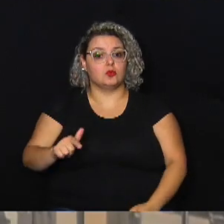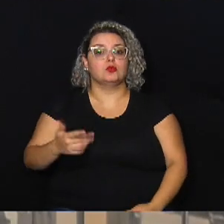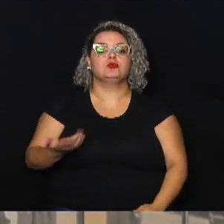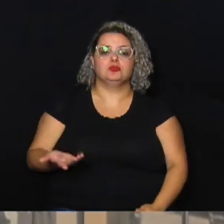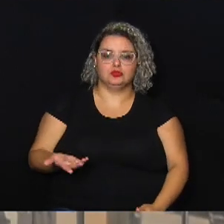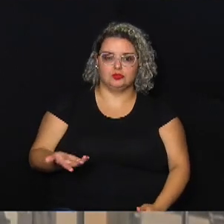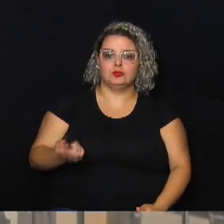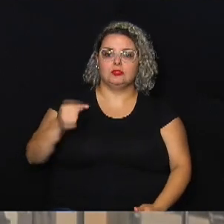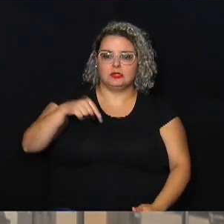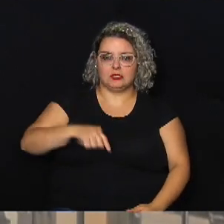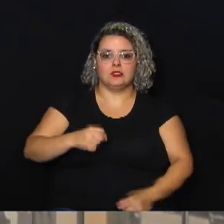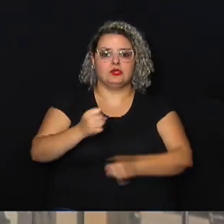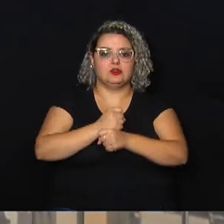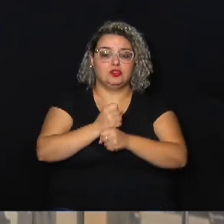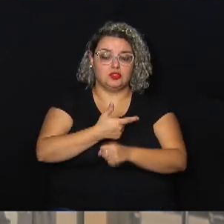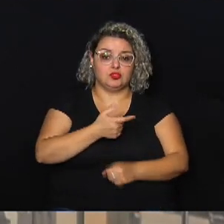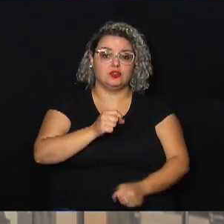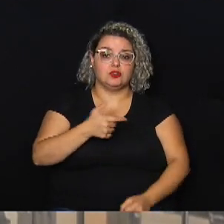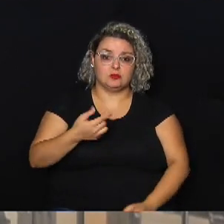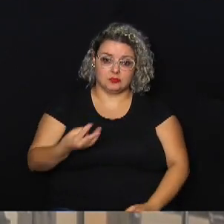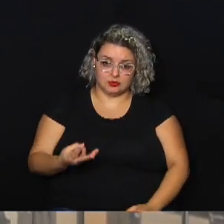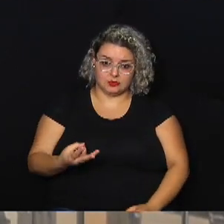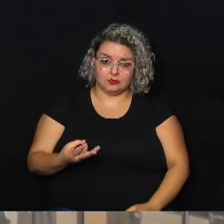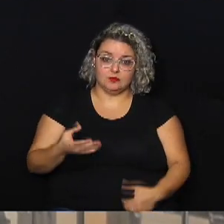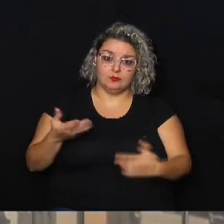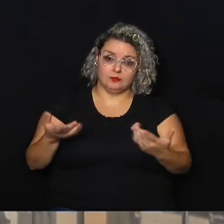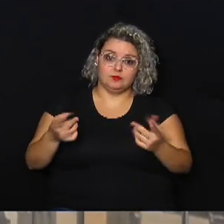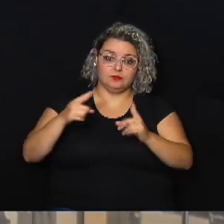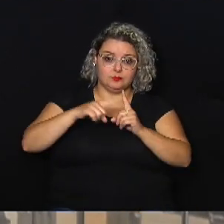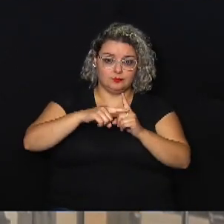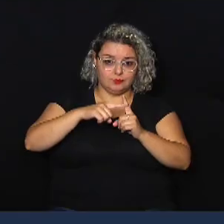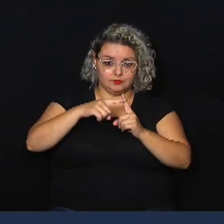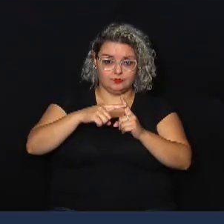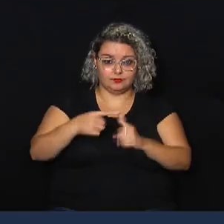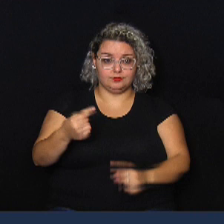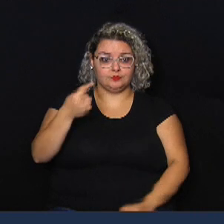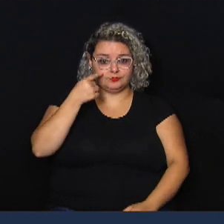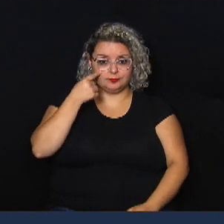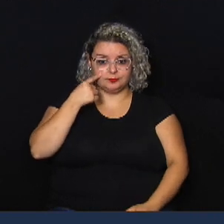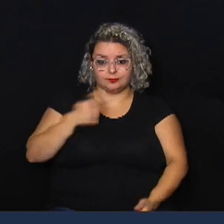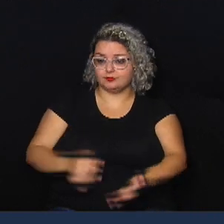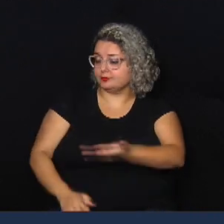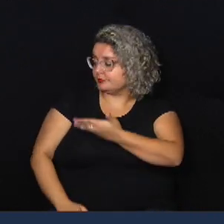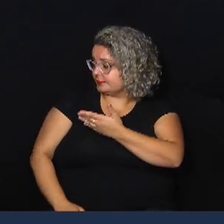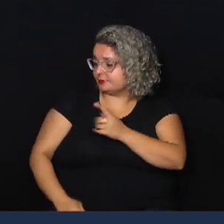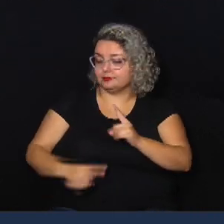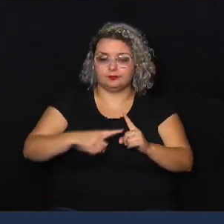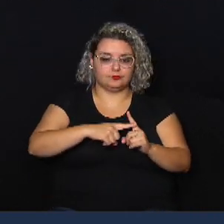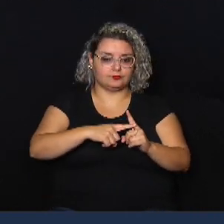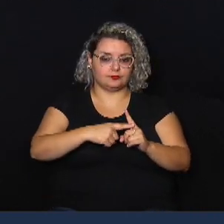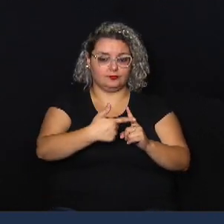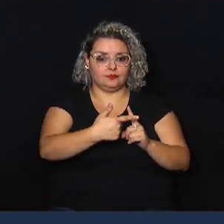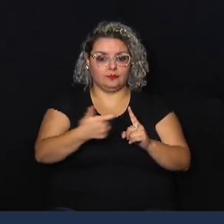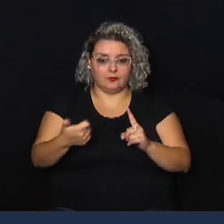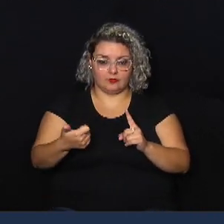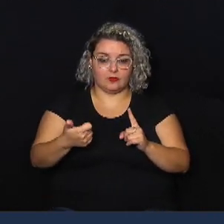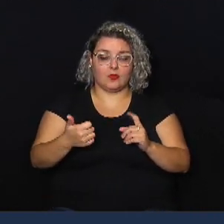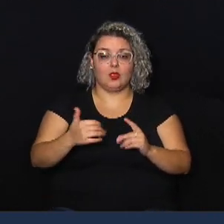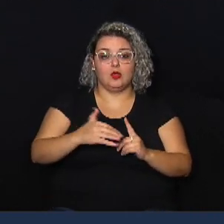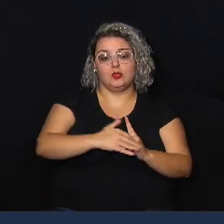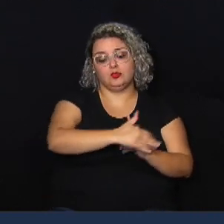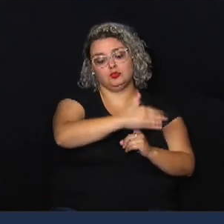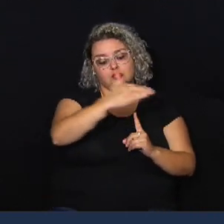bastante neste ano de 2023. Sobre as temperaturas, olha só, mínima de 21 graus. Ao longo do